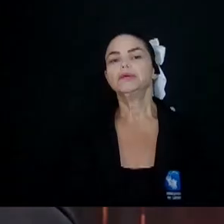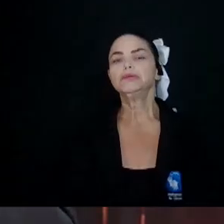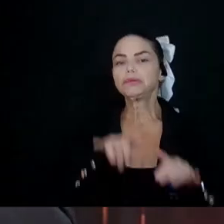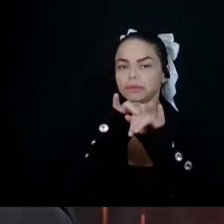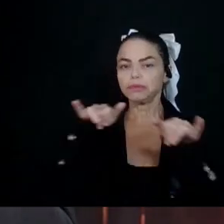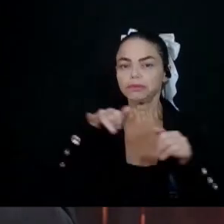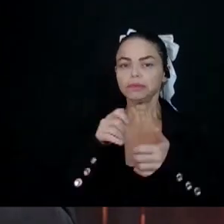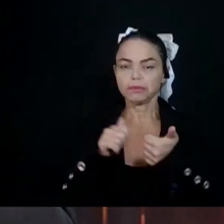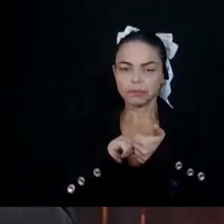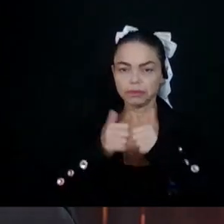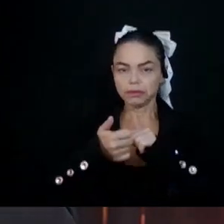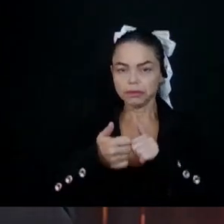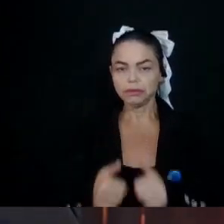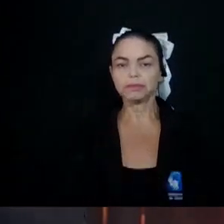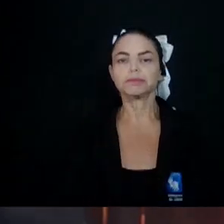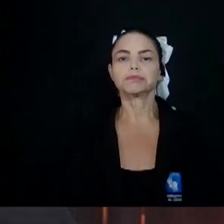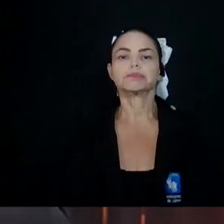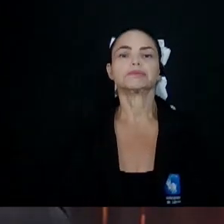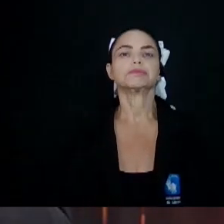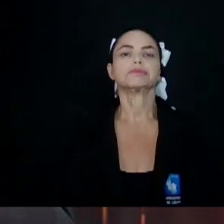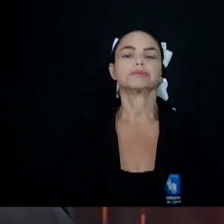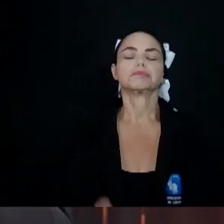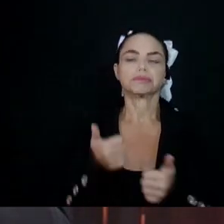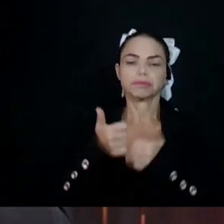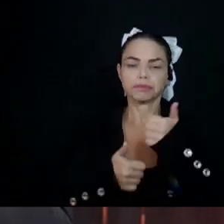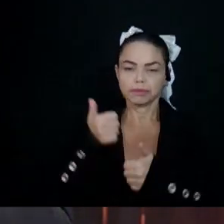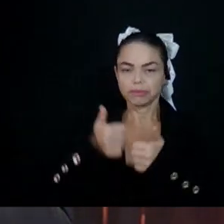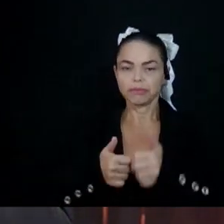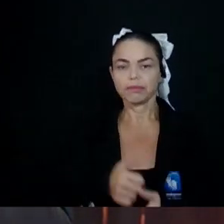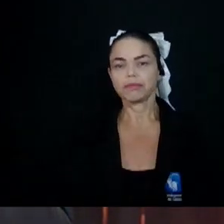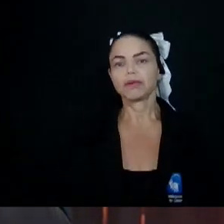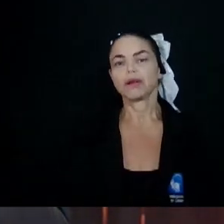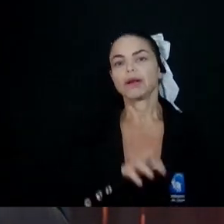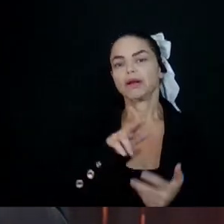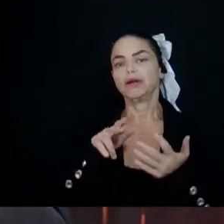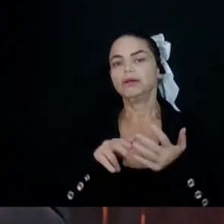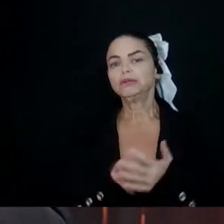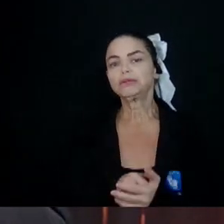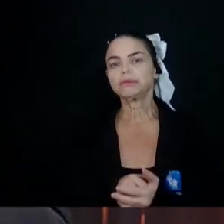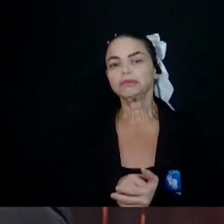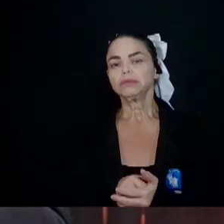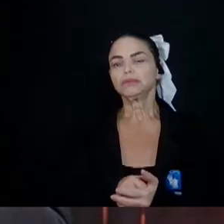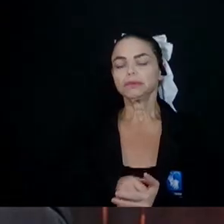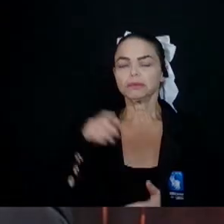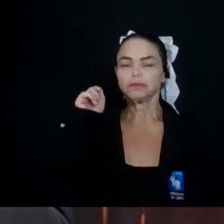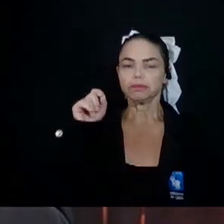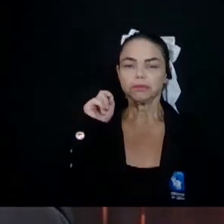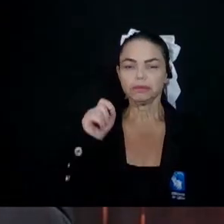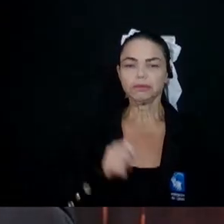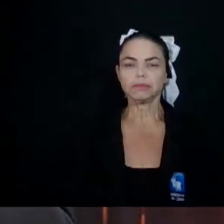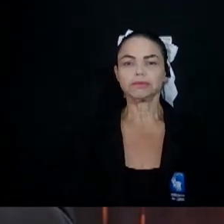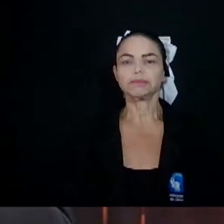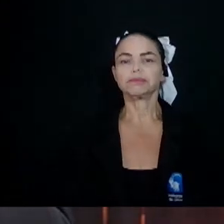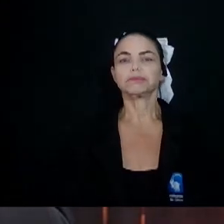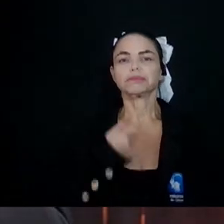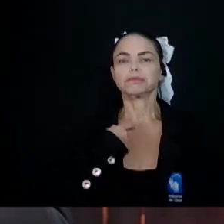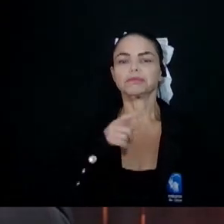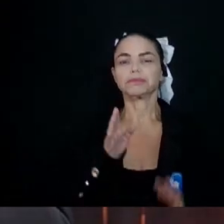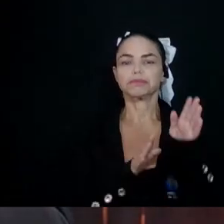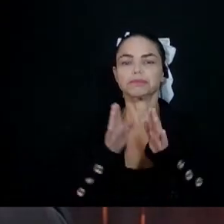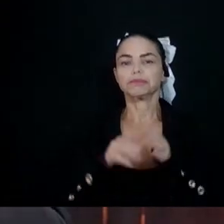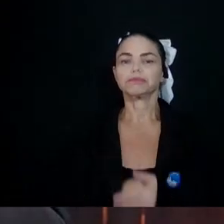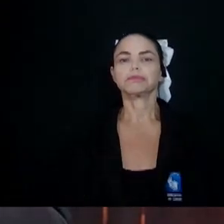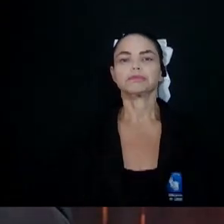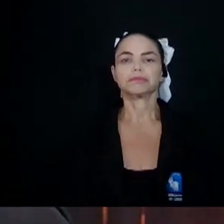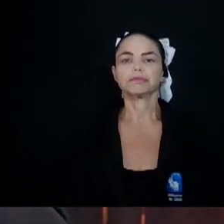jogo. Quando a gente jogos, né? Então, Uhum. diversos jogos. É muito provável que acabe chegando no momento que vai chegar num